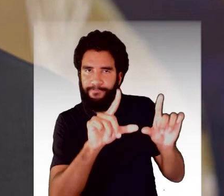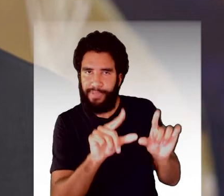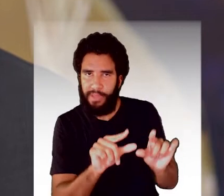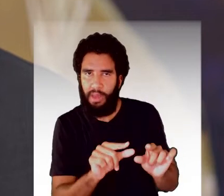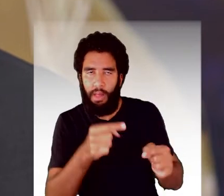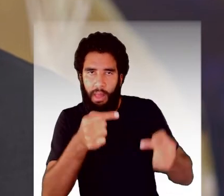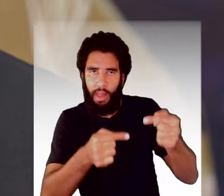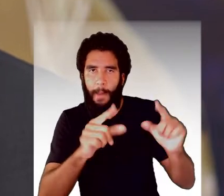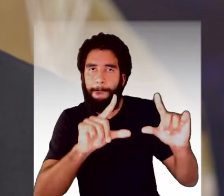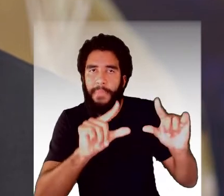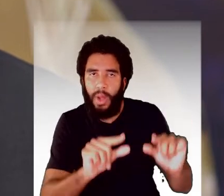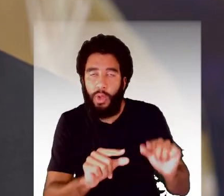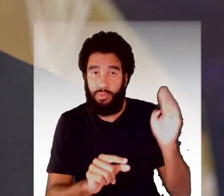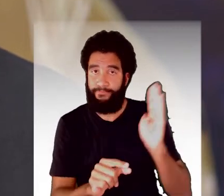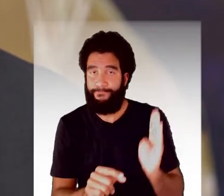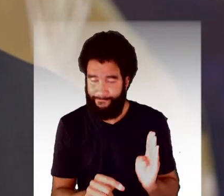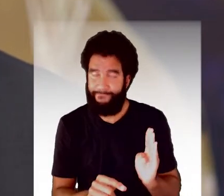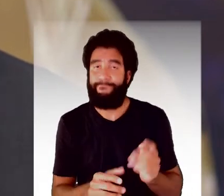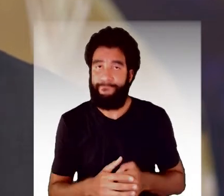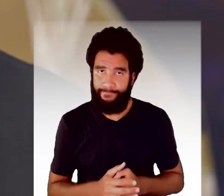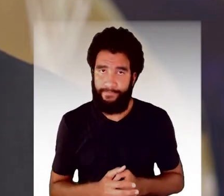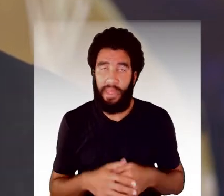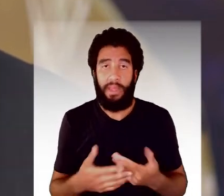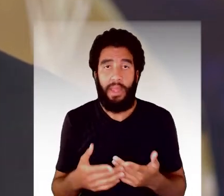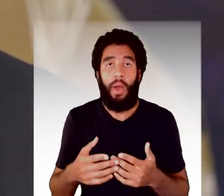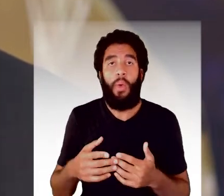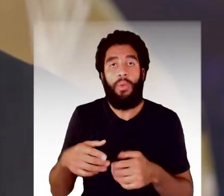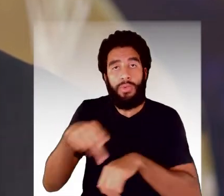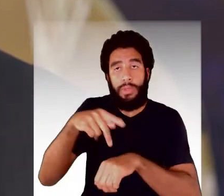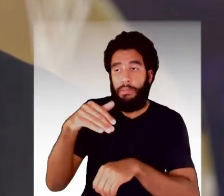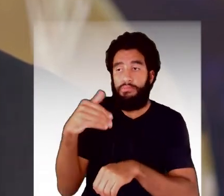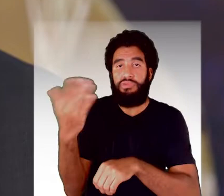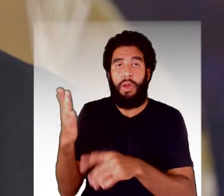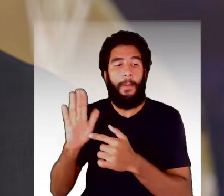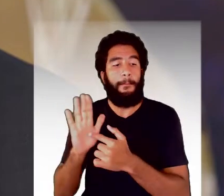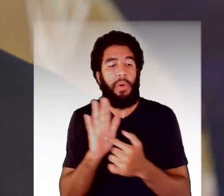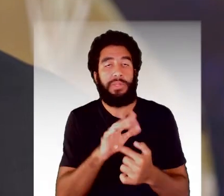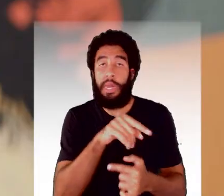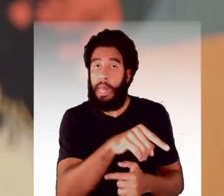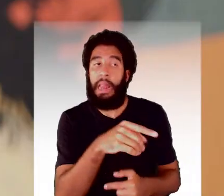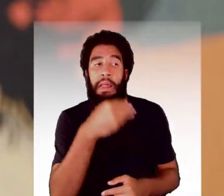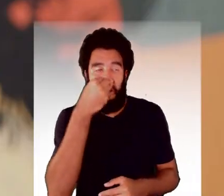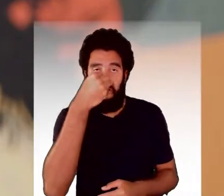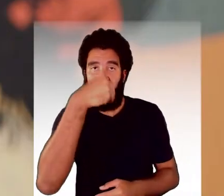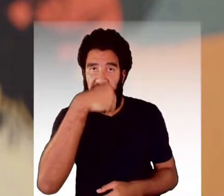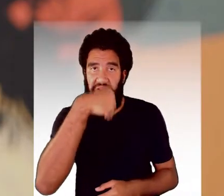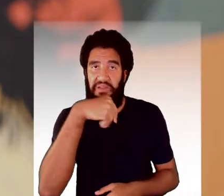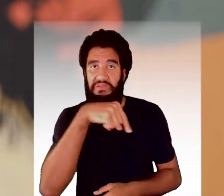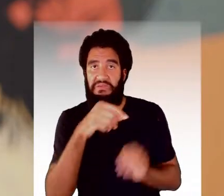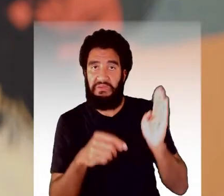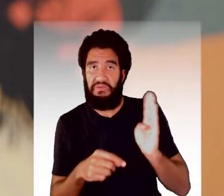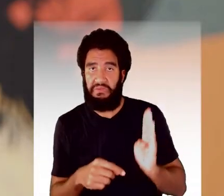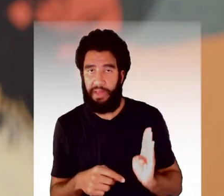dos nossos competidores internacionais de apontarem uma fragilidade nossa interna. Agora eu gostaria que o senhor me